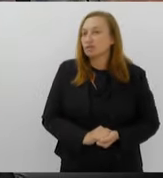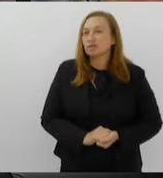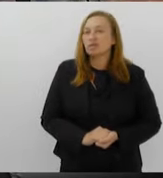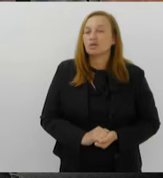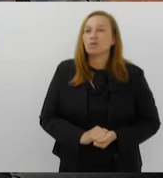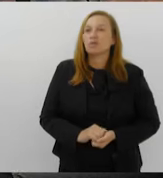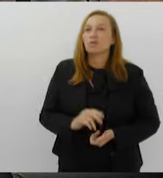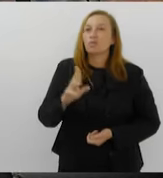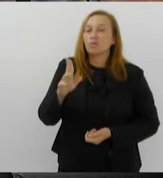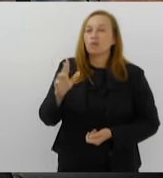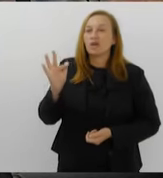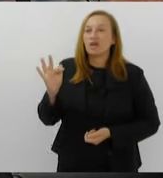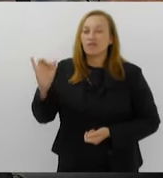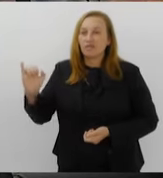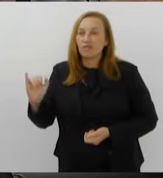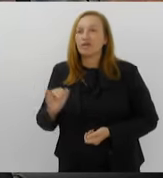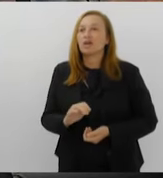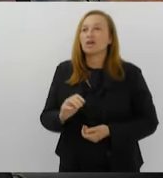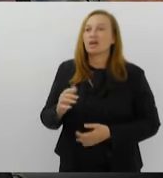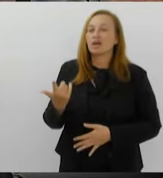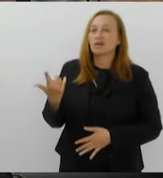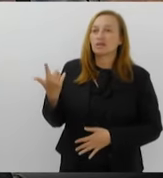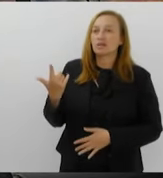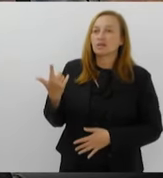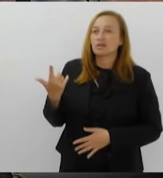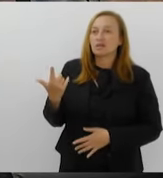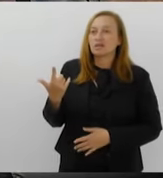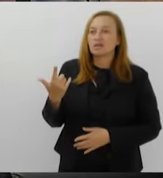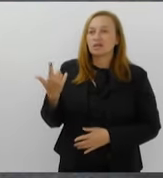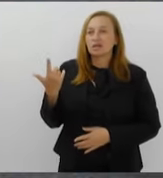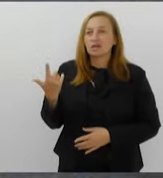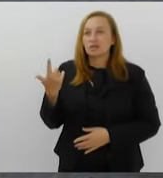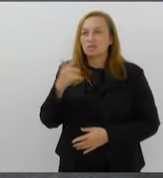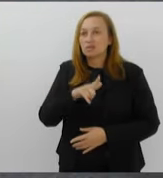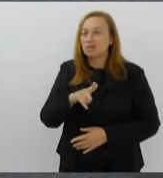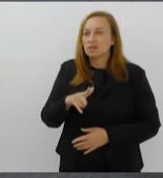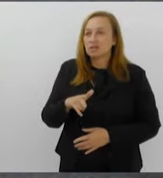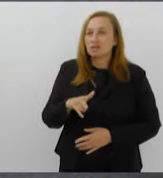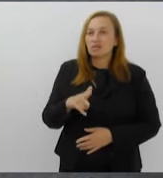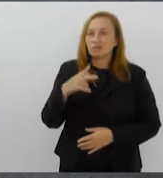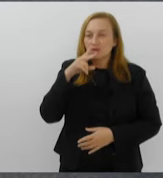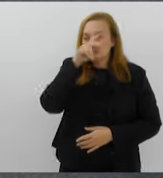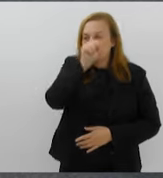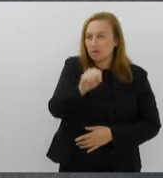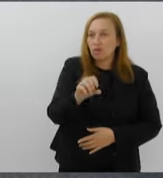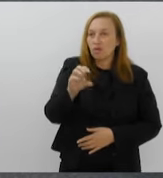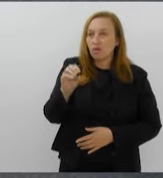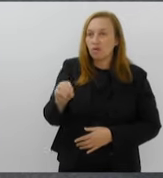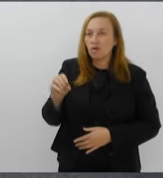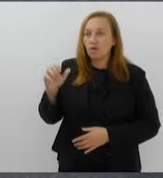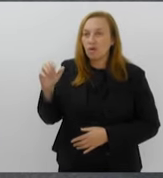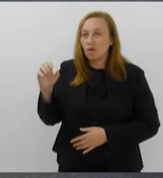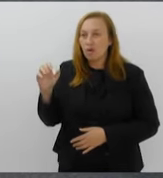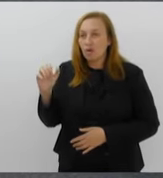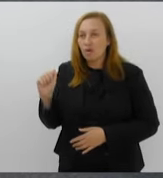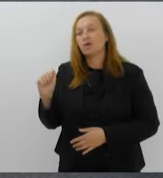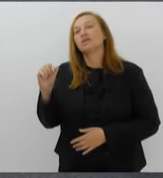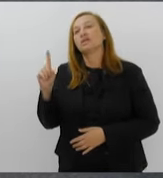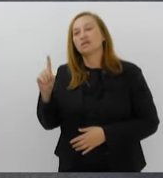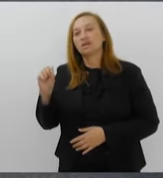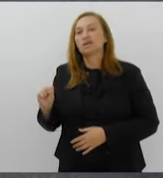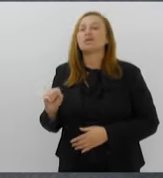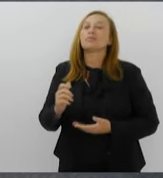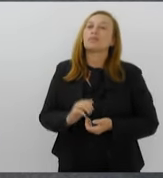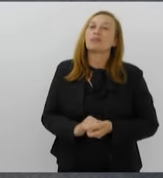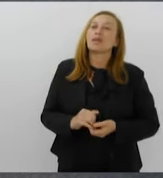UENF, é garantir, Élica, o fortalecimento dos duodécimos. É preciso garantir um repasse mensal,